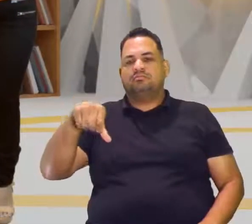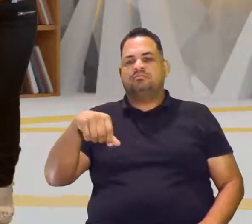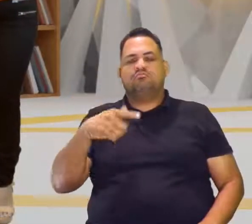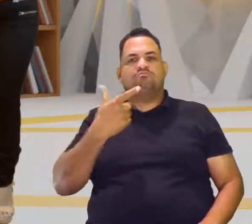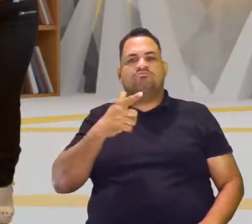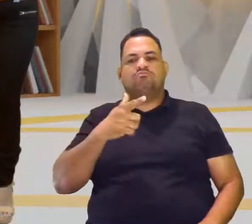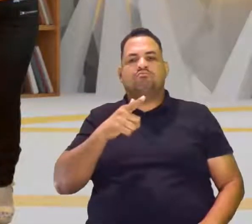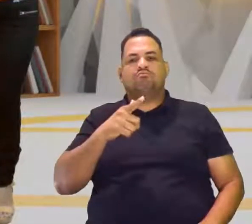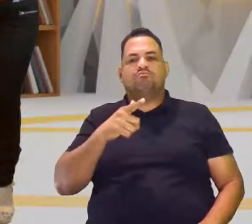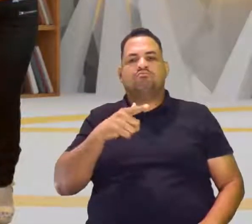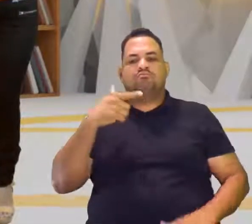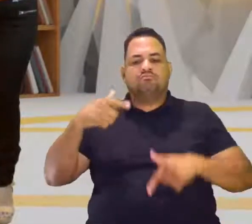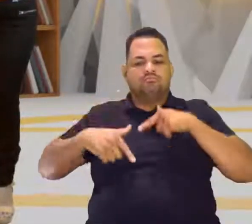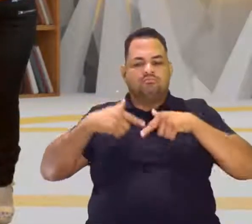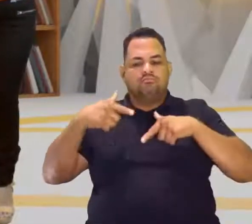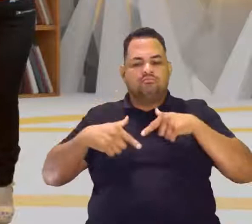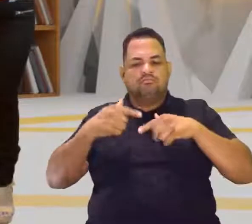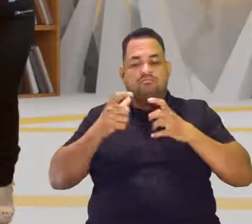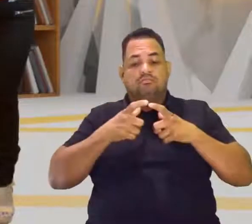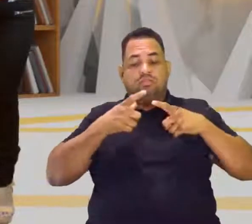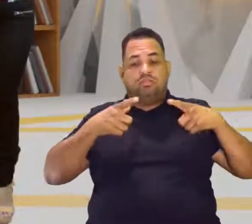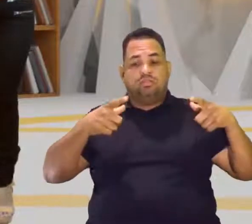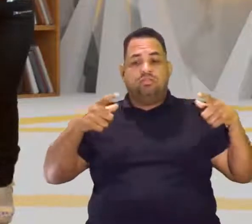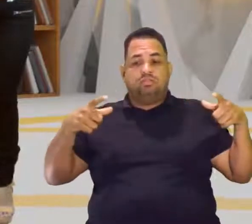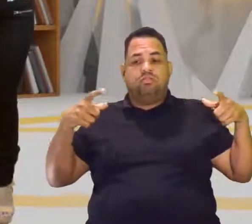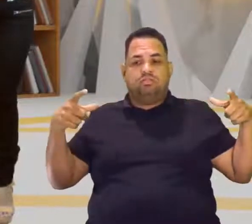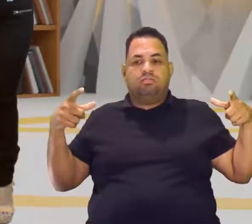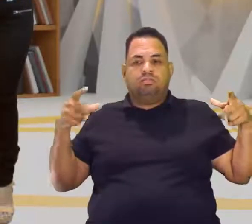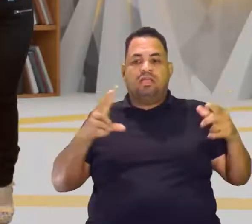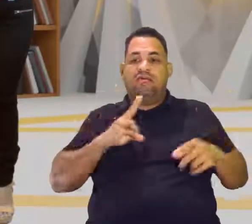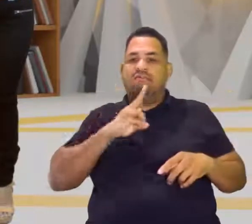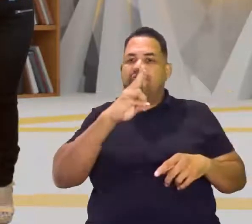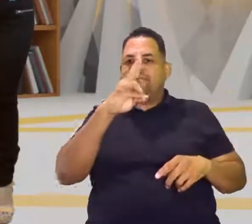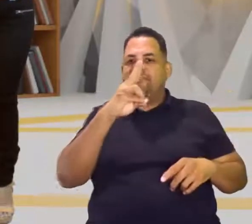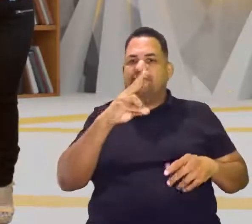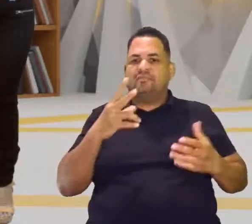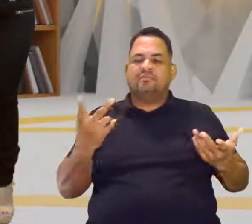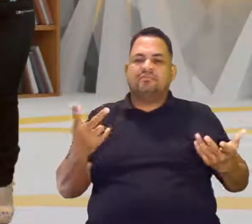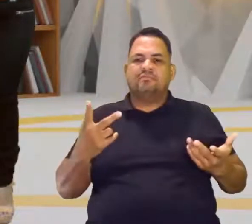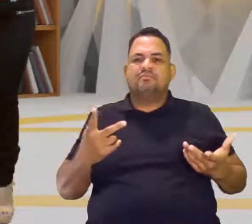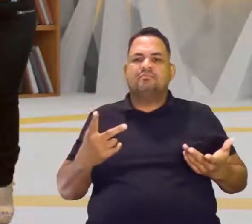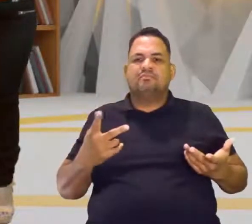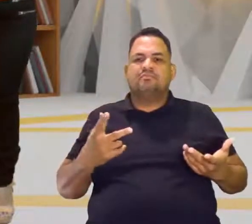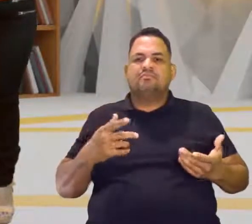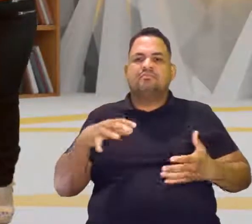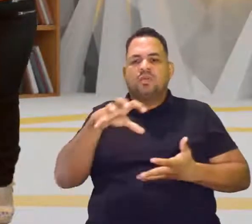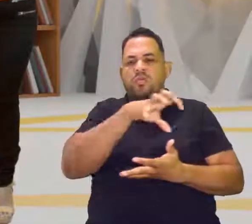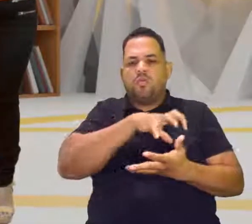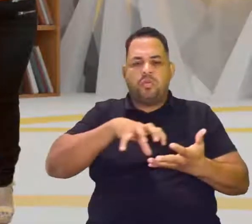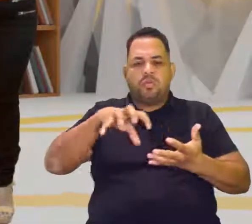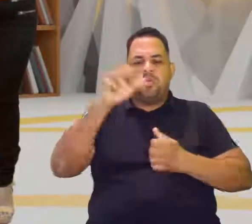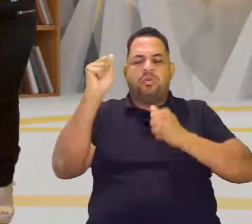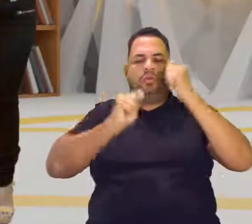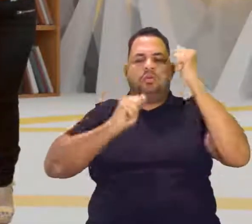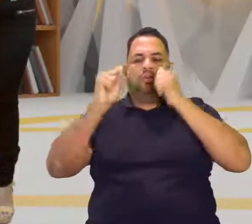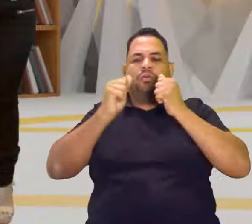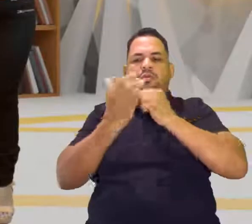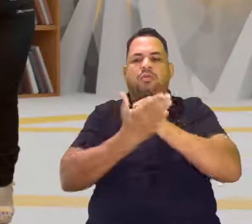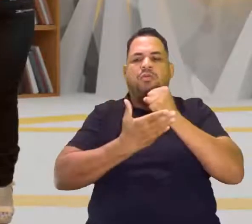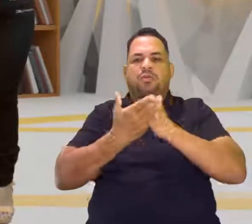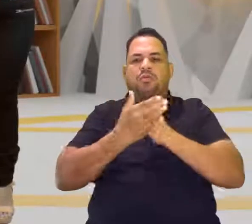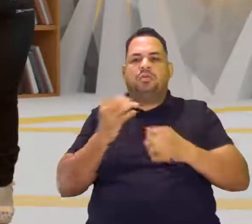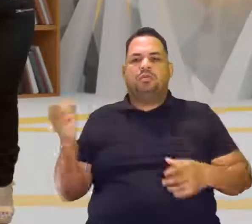tinha a produção ela tava muito grande ela tava muito forte foi ali Revolução Industrial